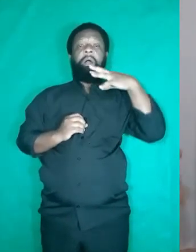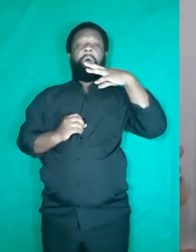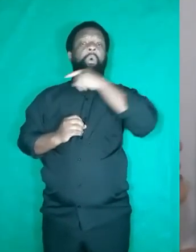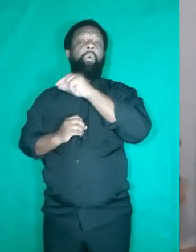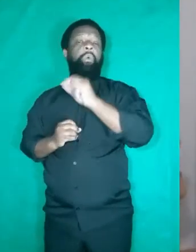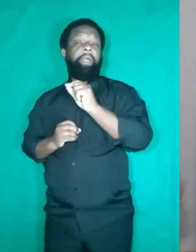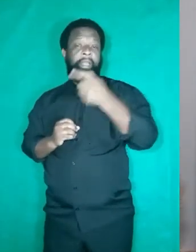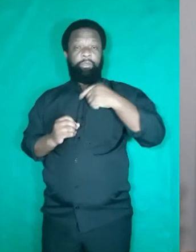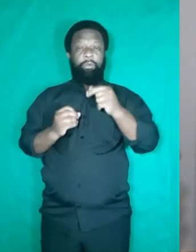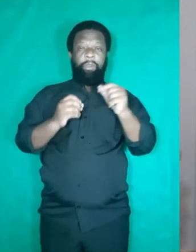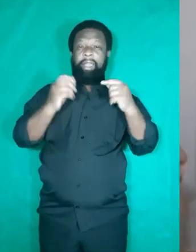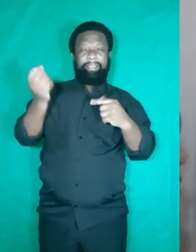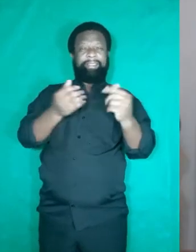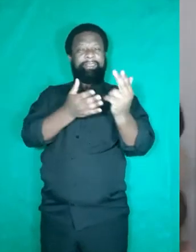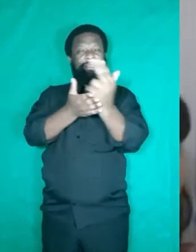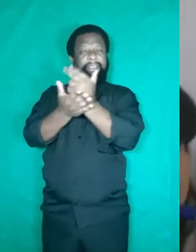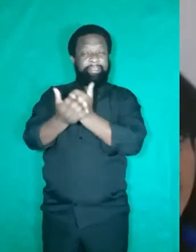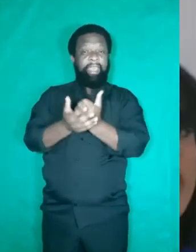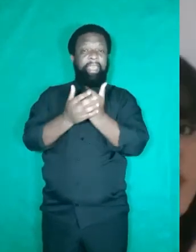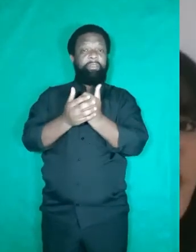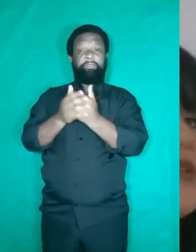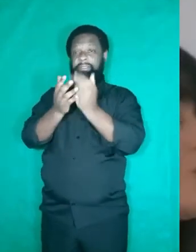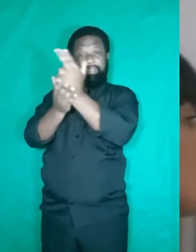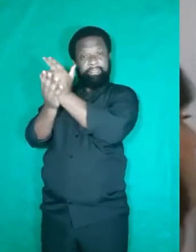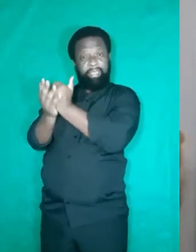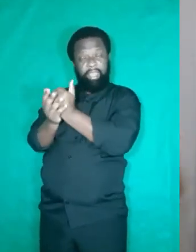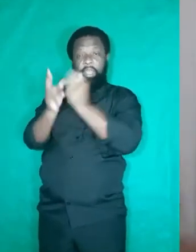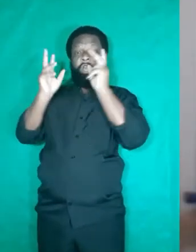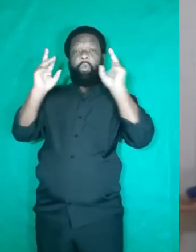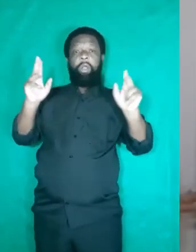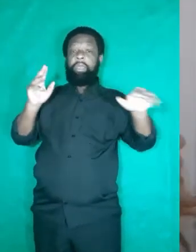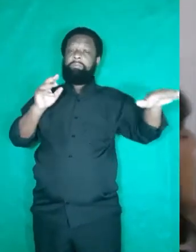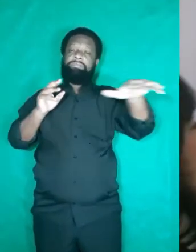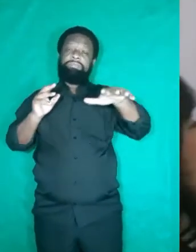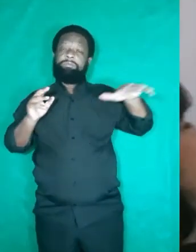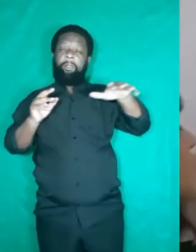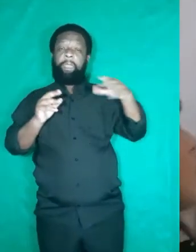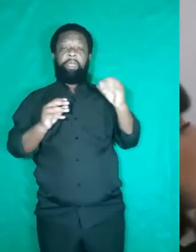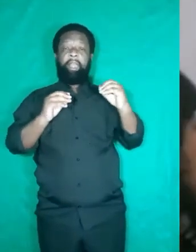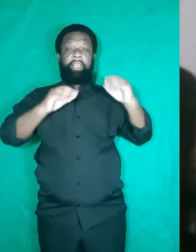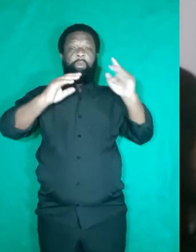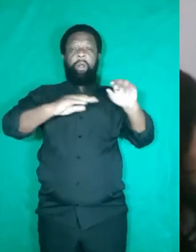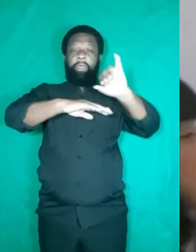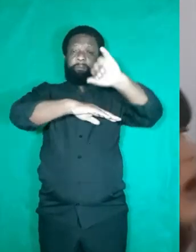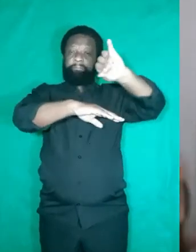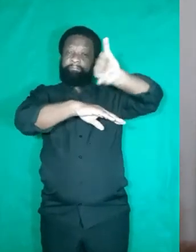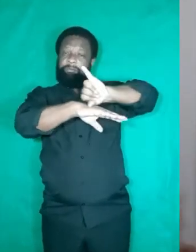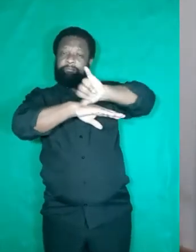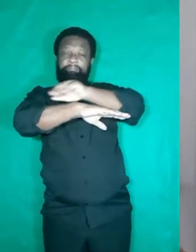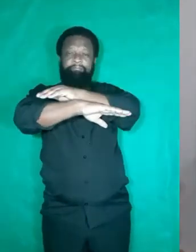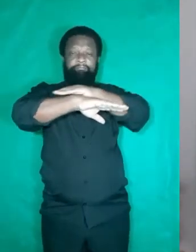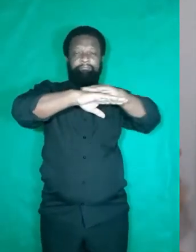eu desenhei essa molécula é a maneira como ela está disposta no espaço, linearmente, em um plano